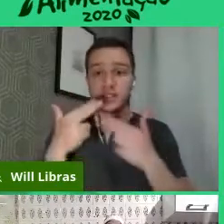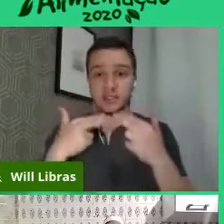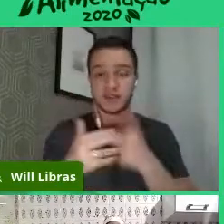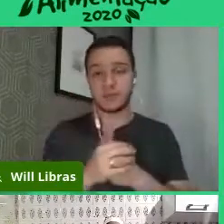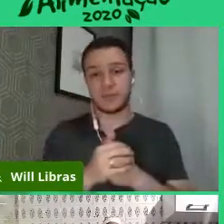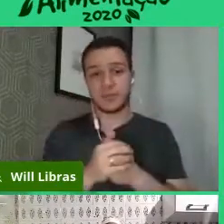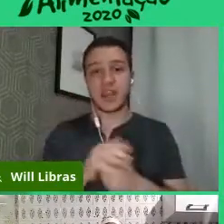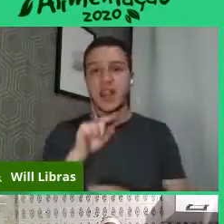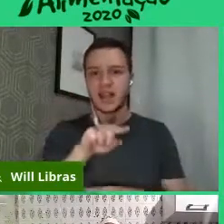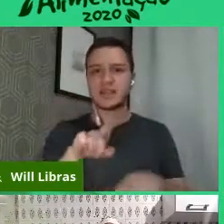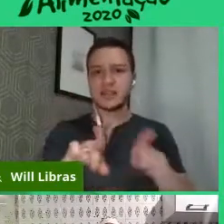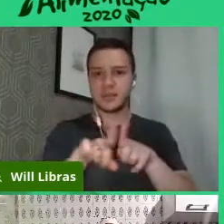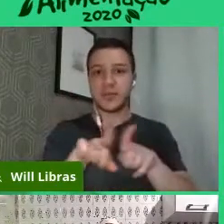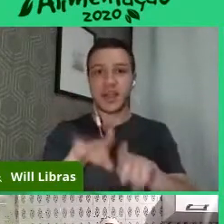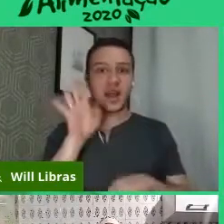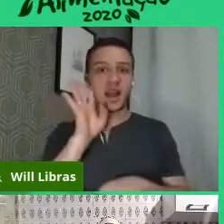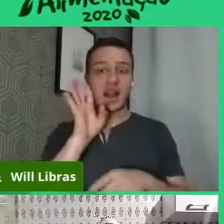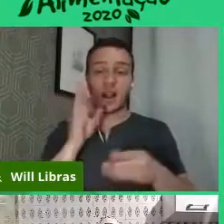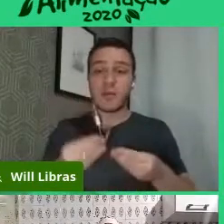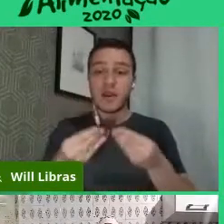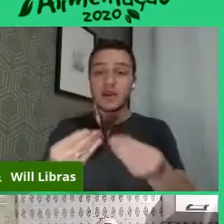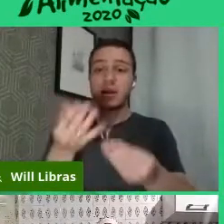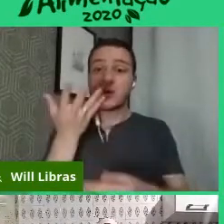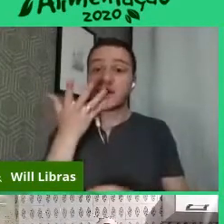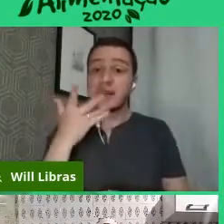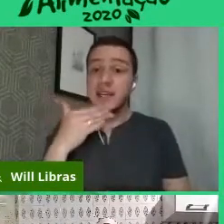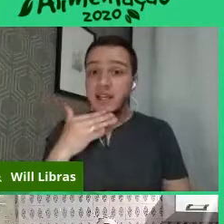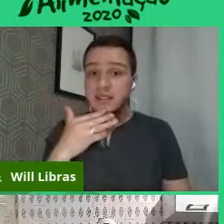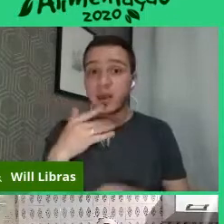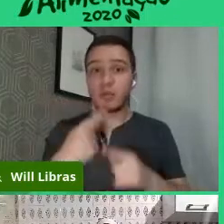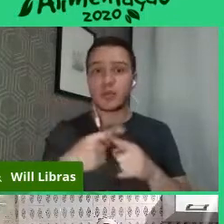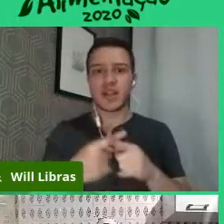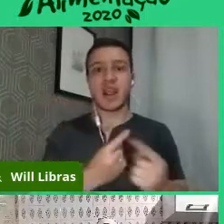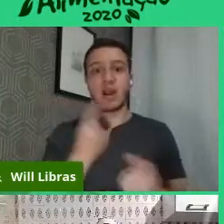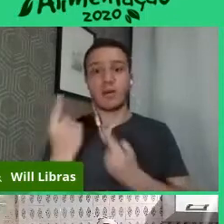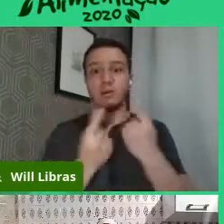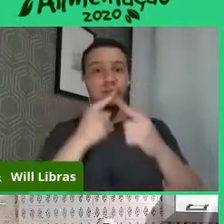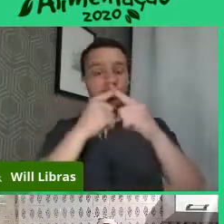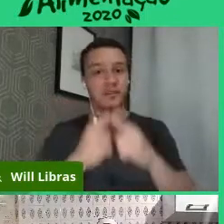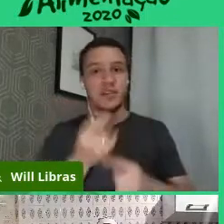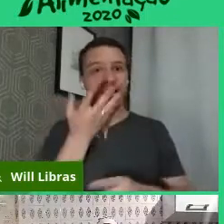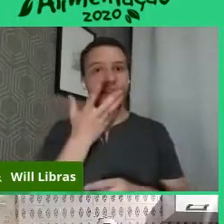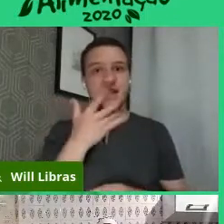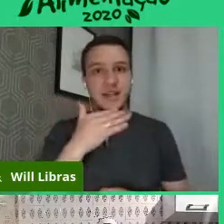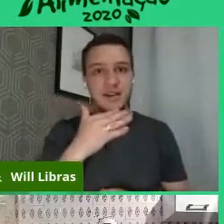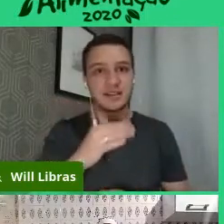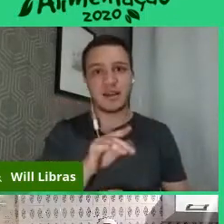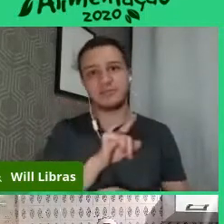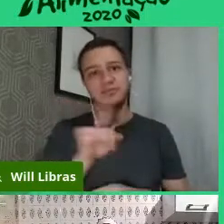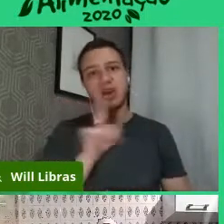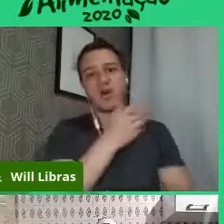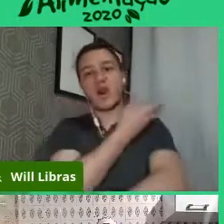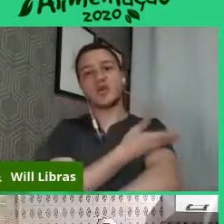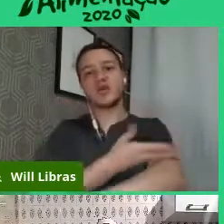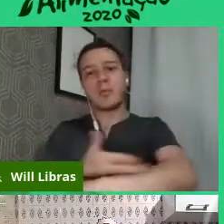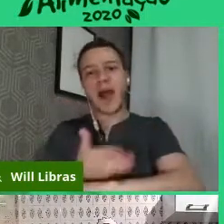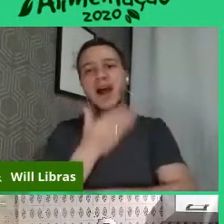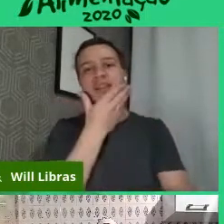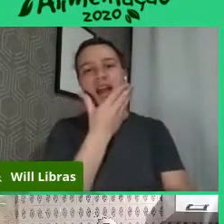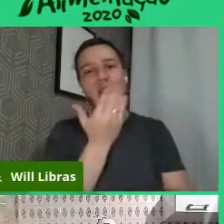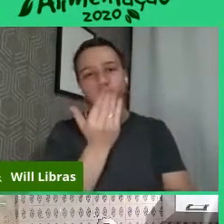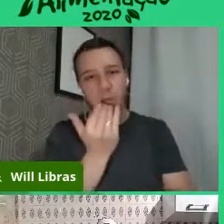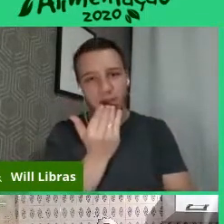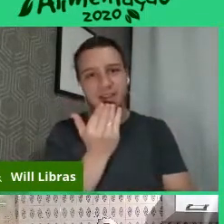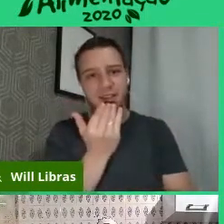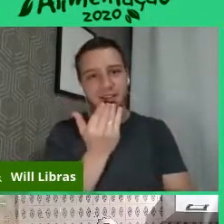também é legal para dar para as crianças, porque às vezes as crianças não costumam estar comendo, né? Às vezes não gostam